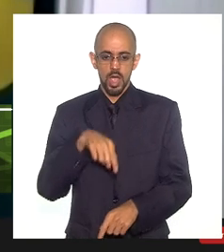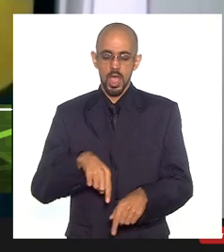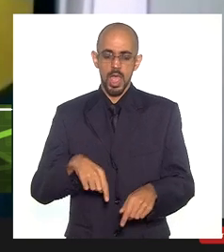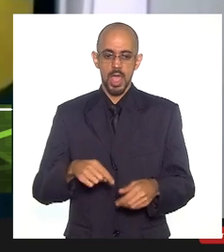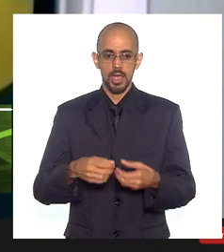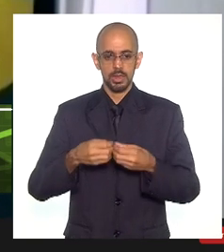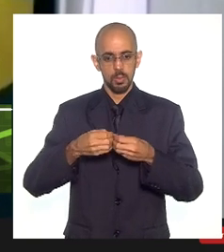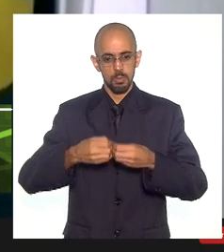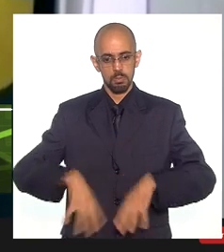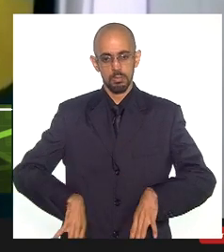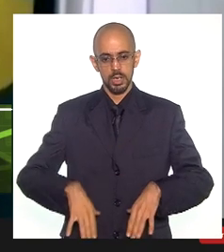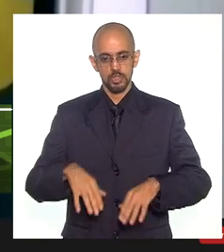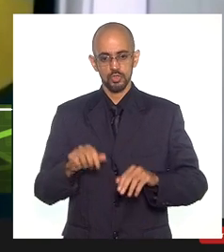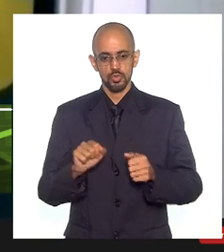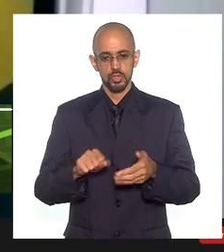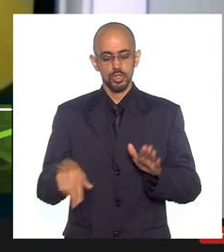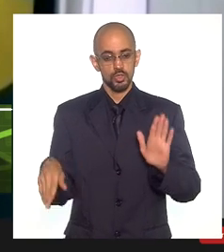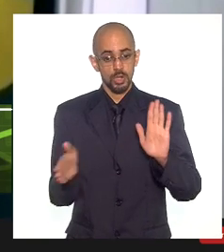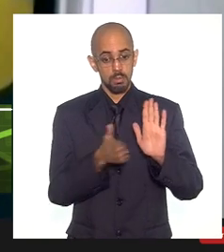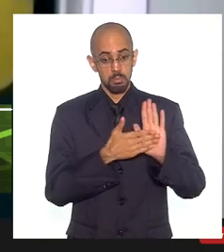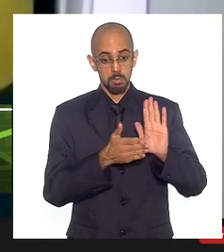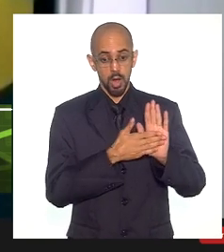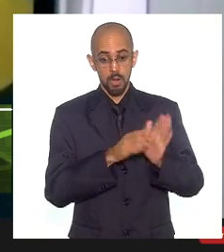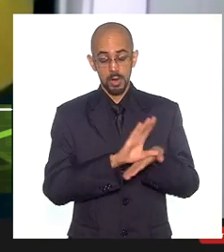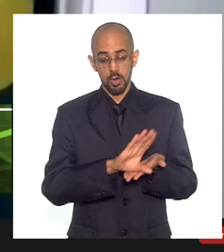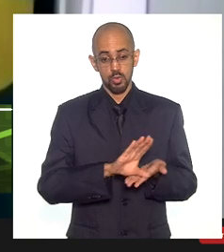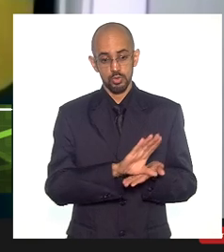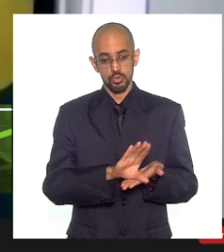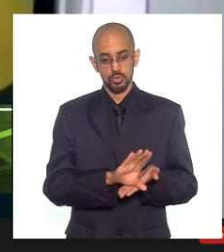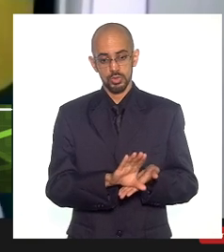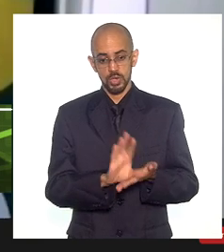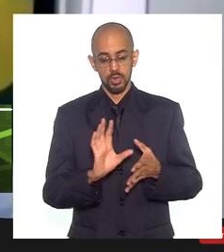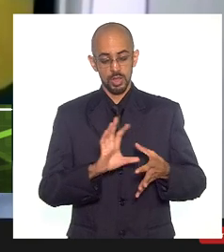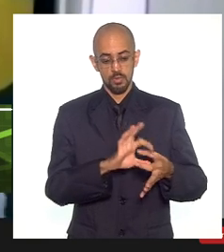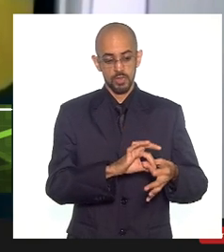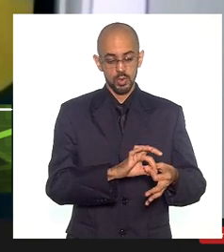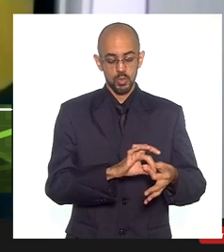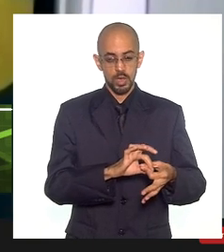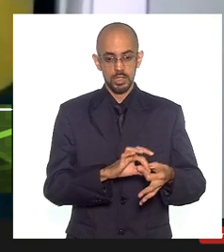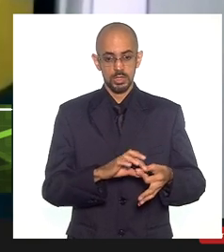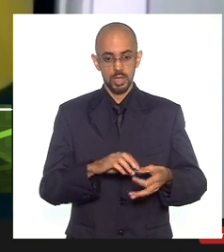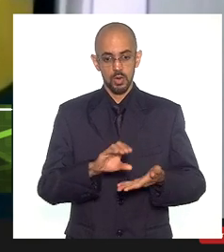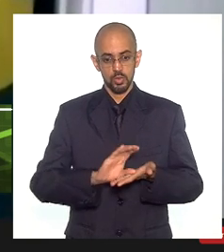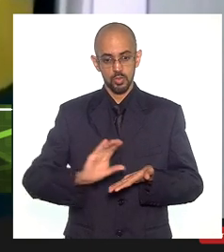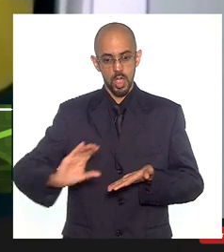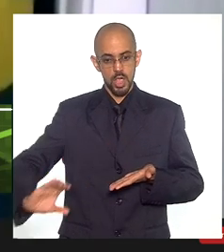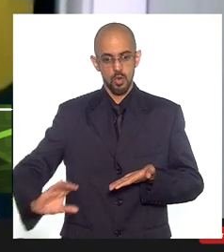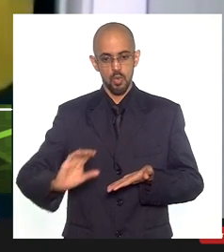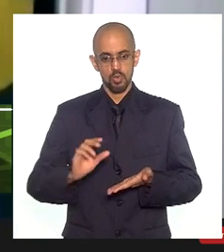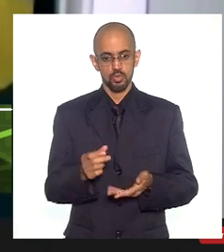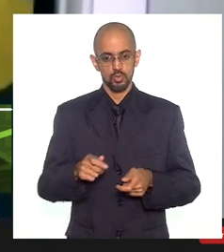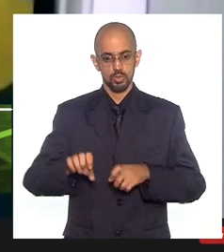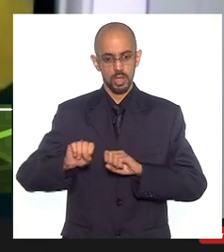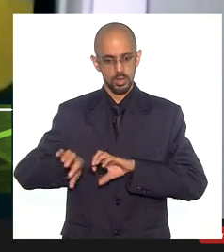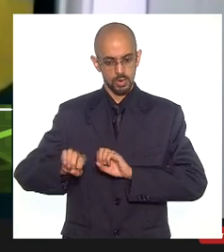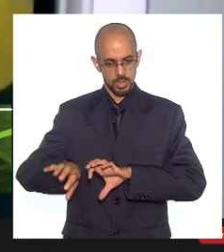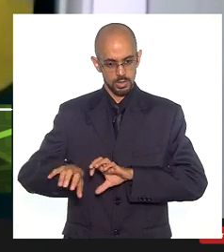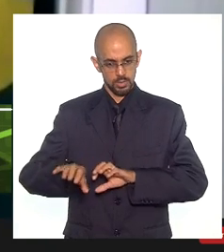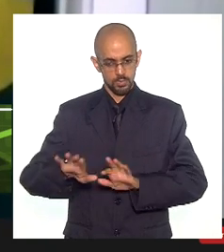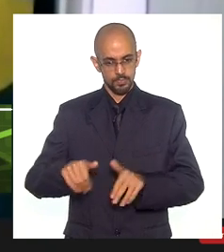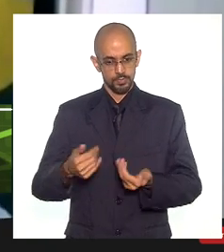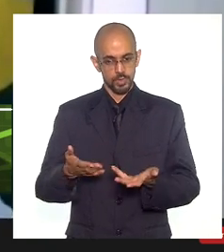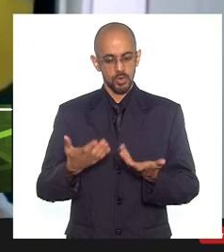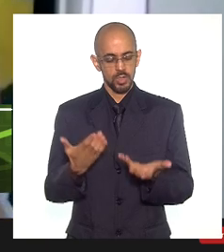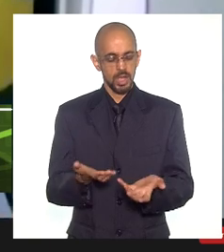cumprimento do mandamento constitucional da vinculação dos recursos da educação. Enfim, eu queria fazer uma breve saudação, já estou me